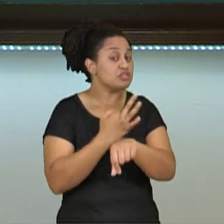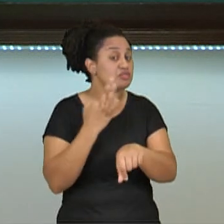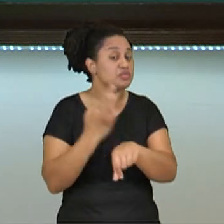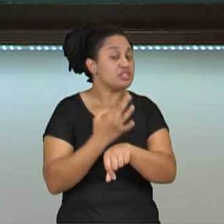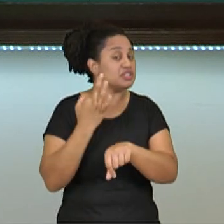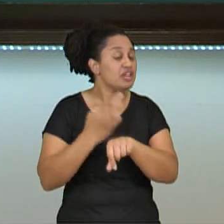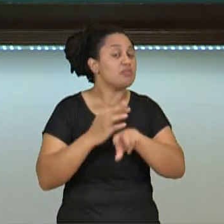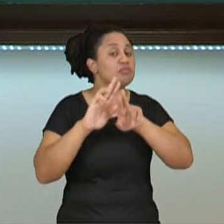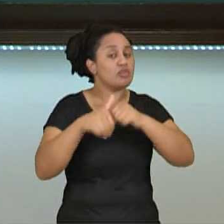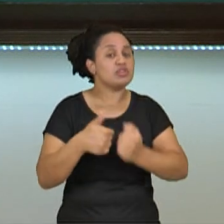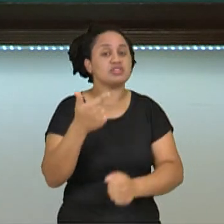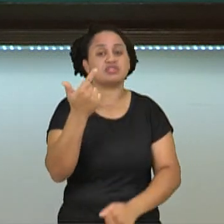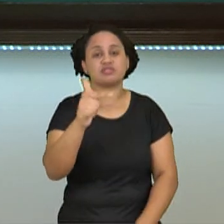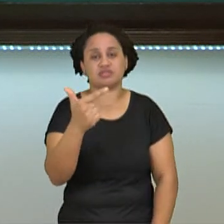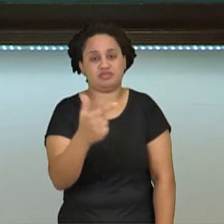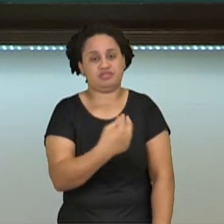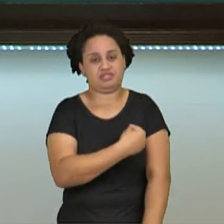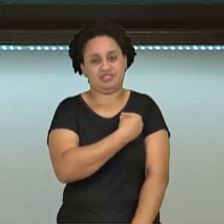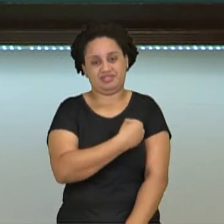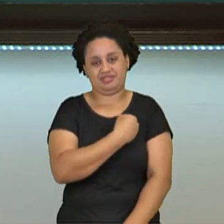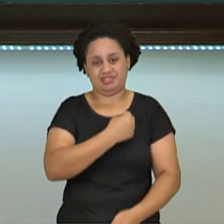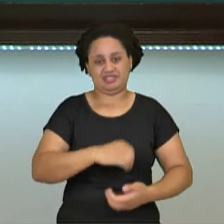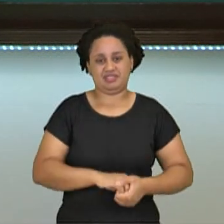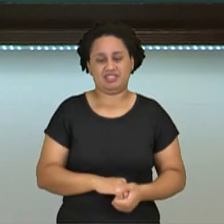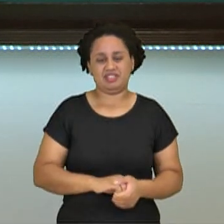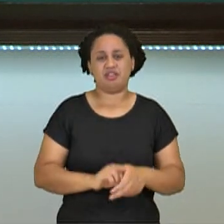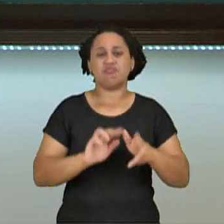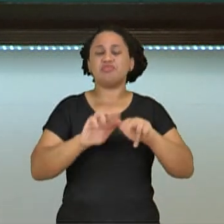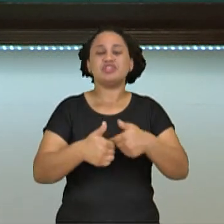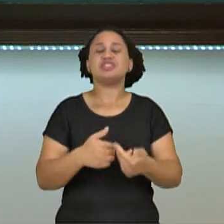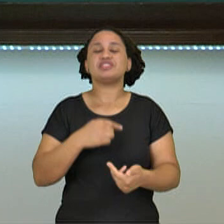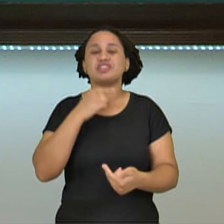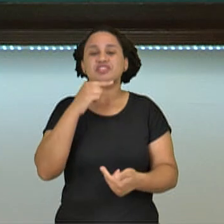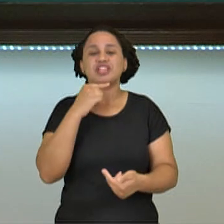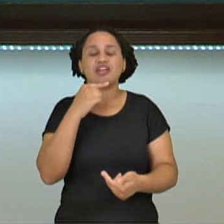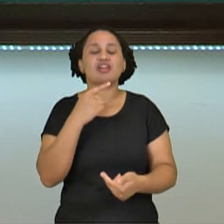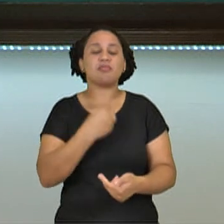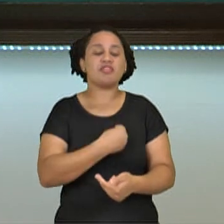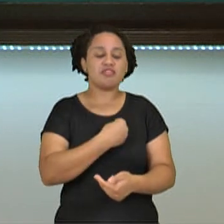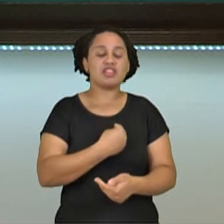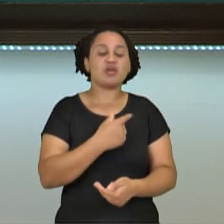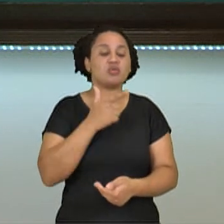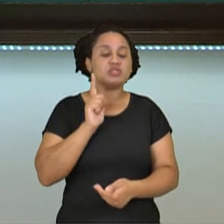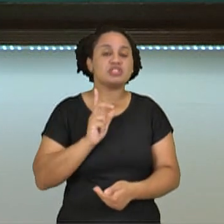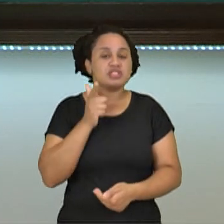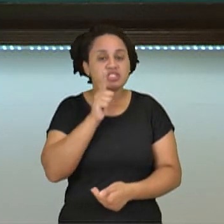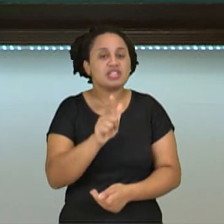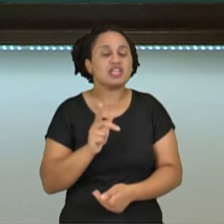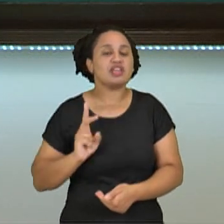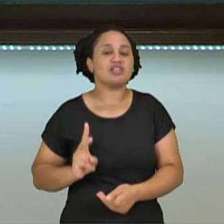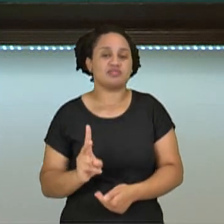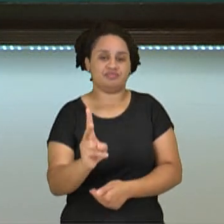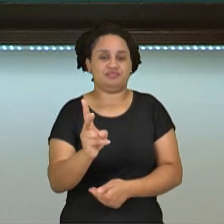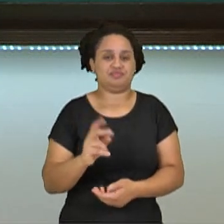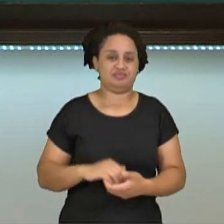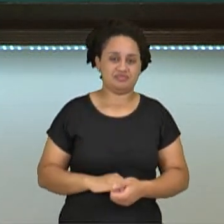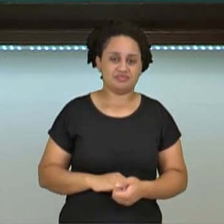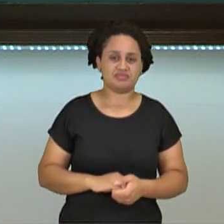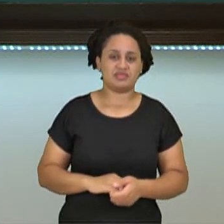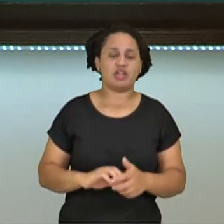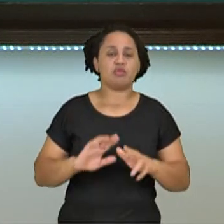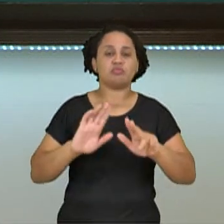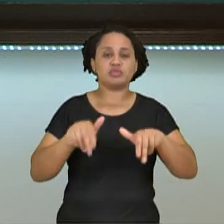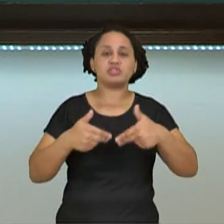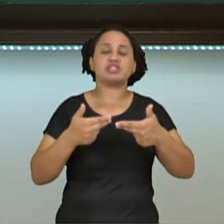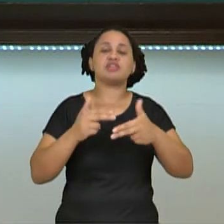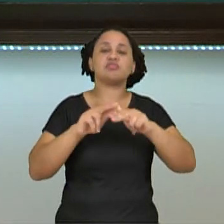nenhuma vida ia surgir e continuar e propiciar que tivesse descendentes. Então a Terra teve